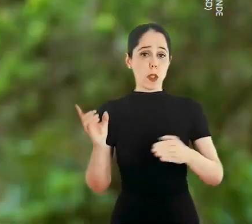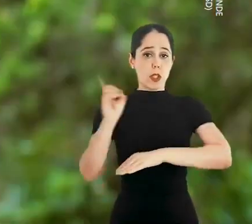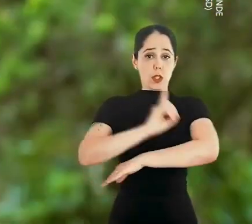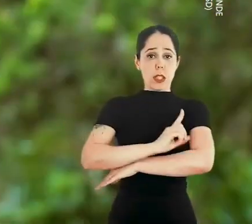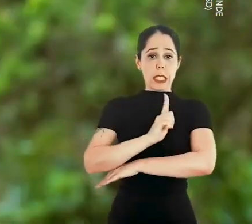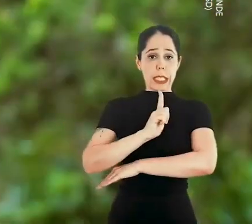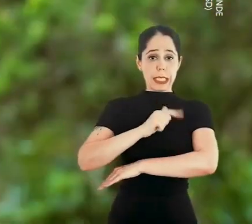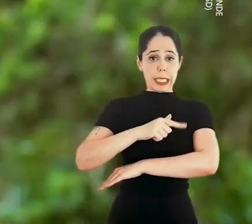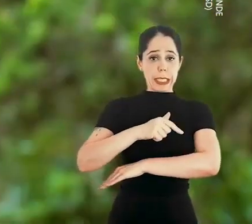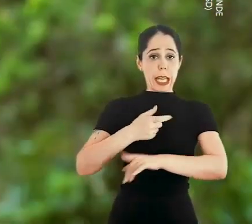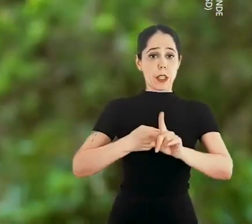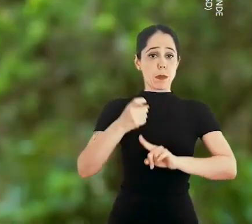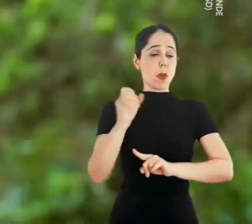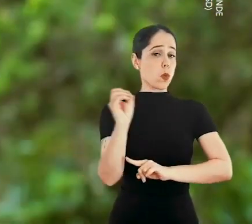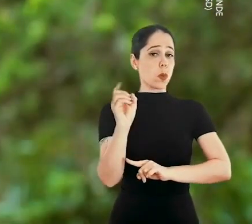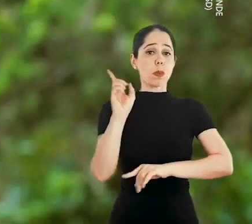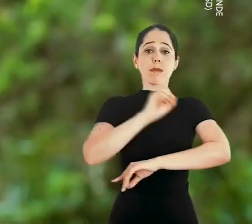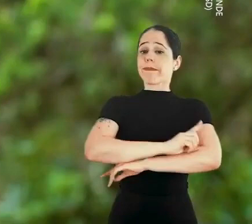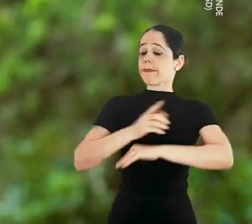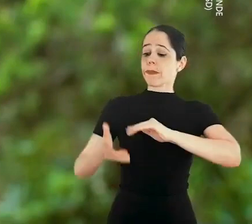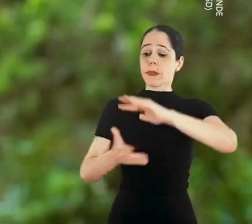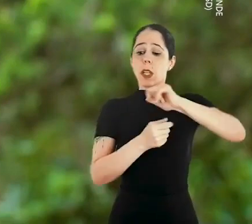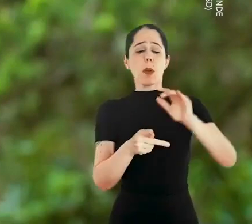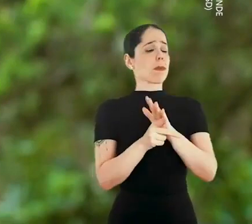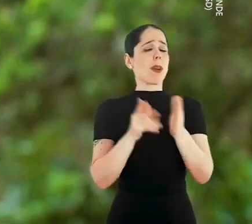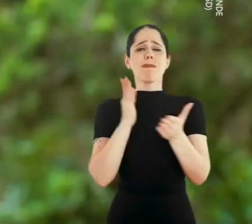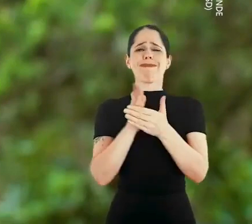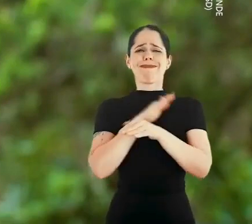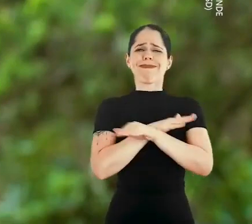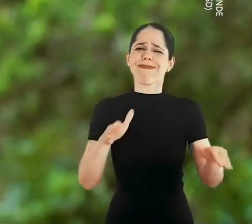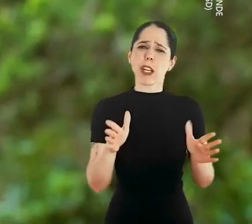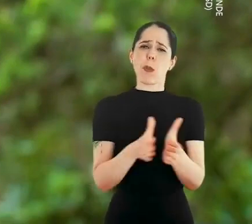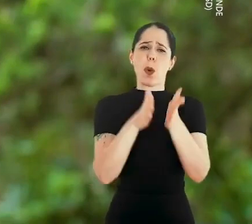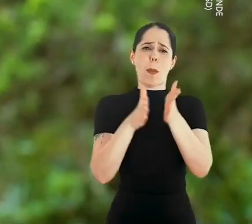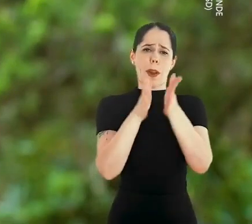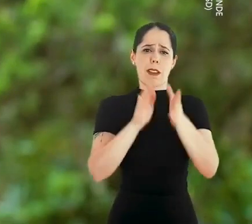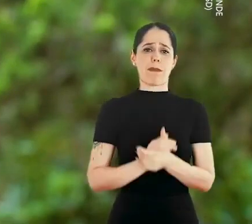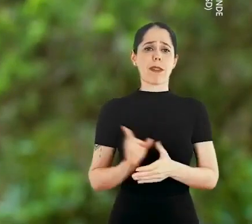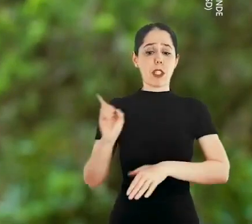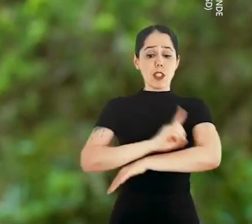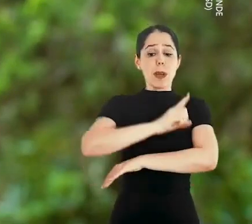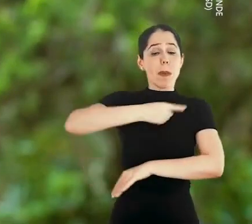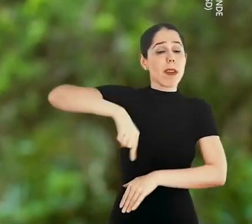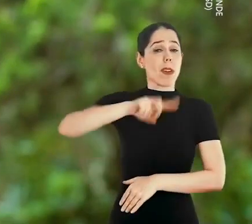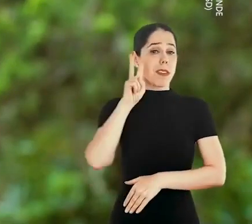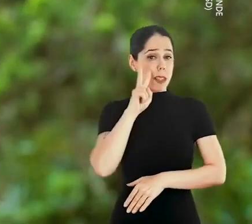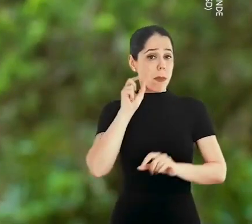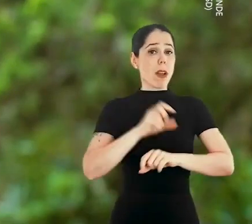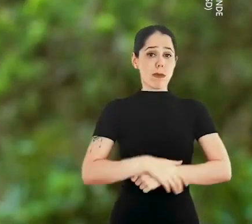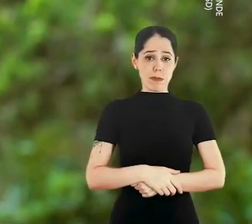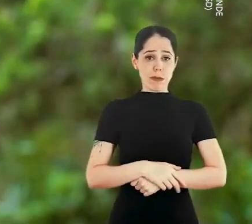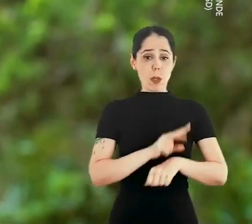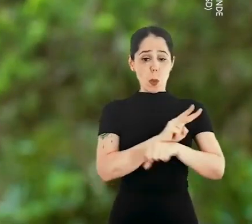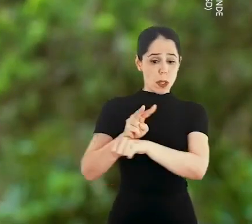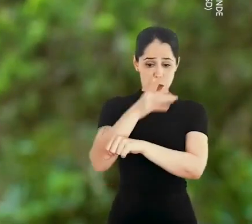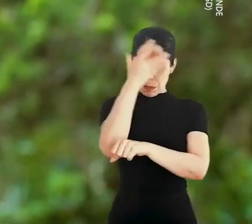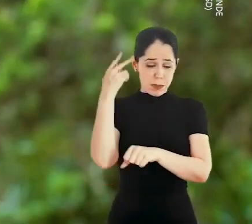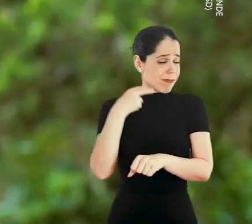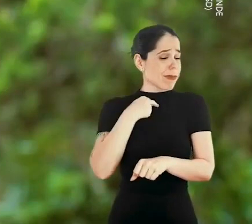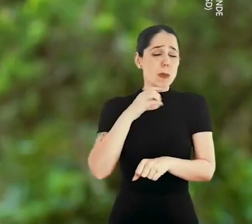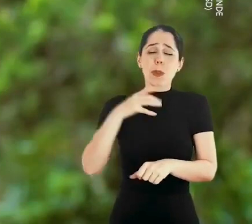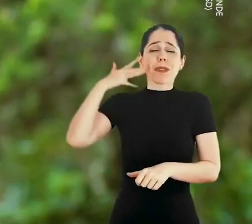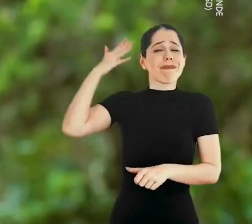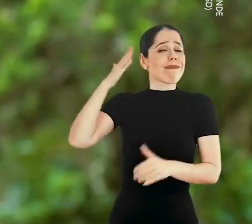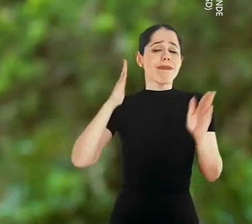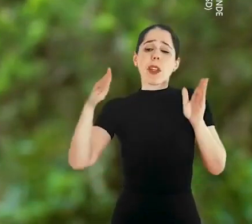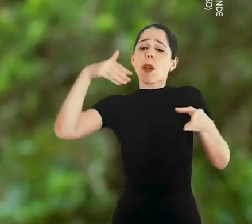Hoje, 17 de outubro, é o Dia Internacional para a Erradicação da Pobreza. Um dia para a gente lembrar que cuidar das pessoas não pode ser